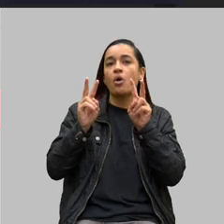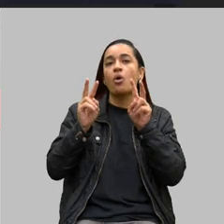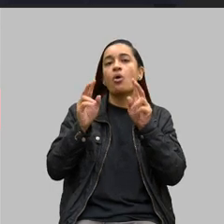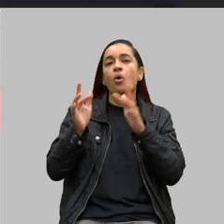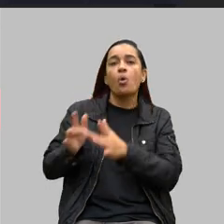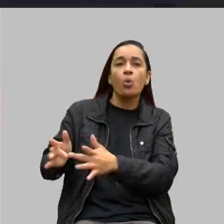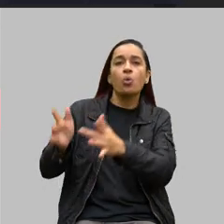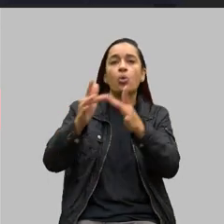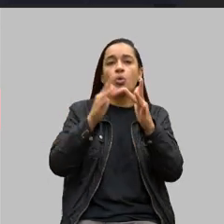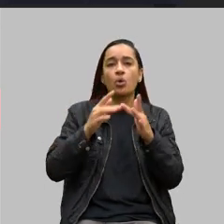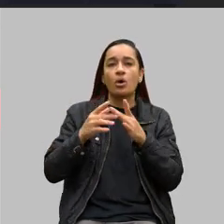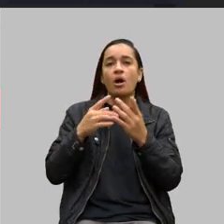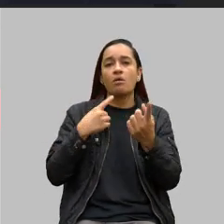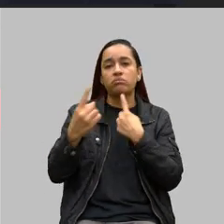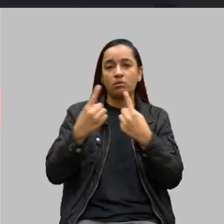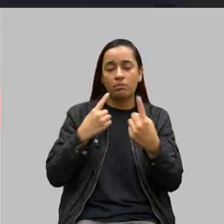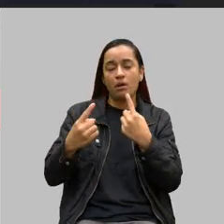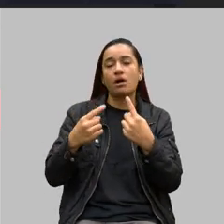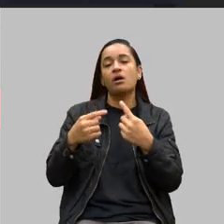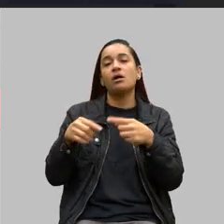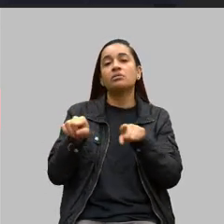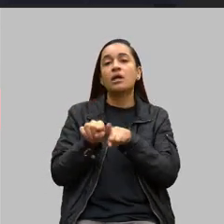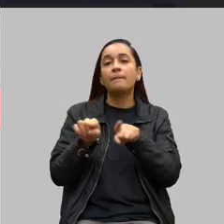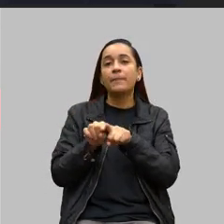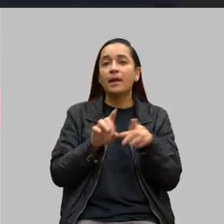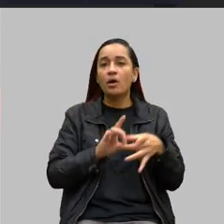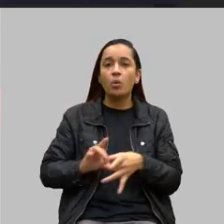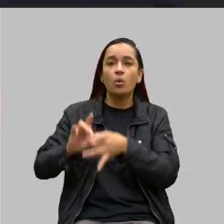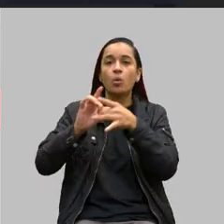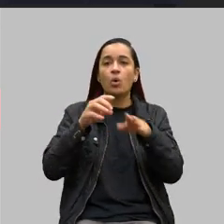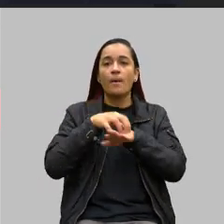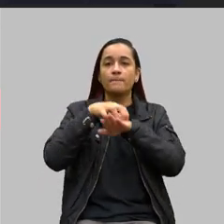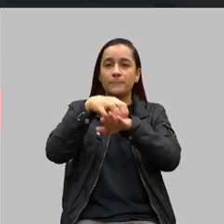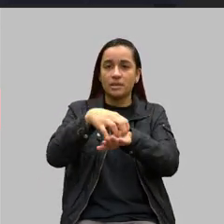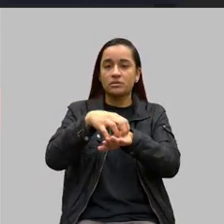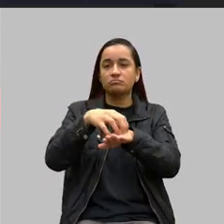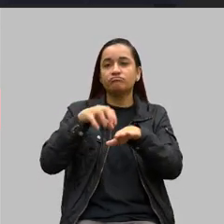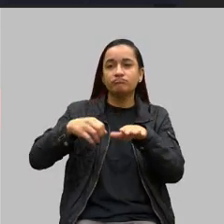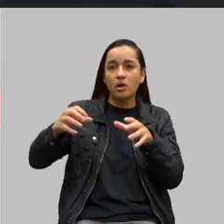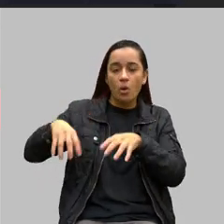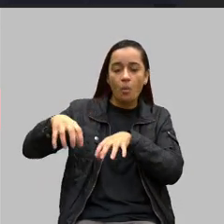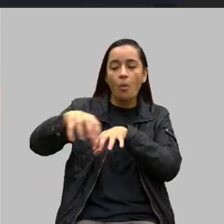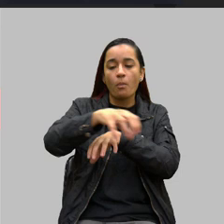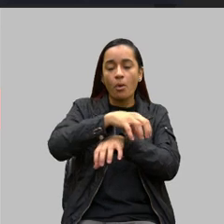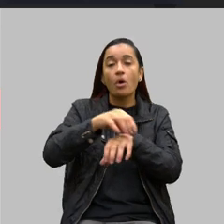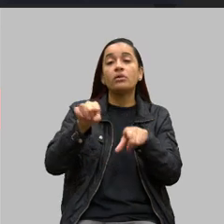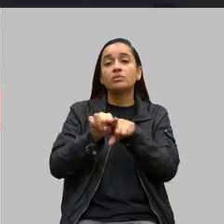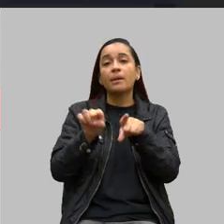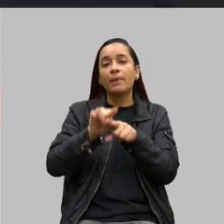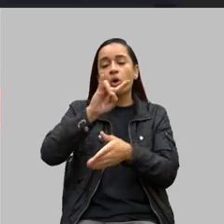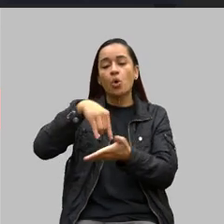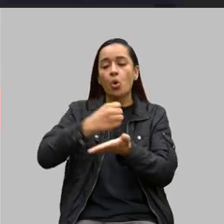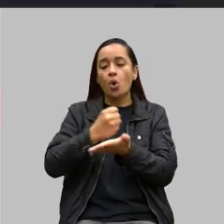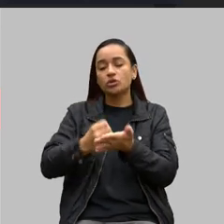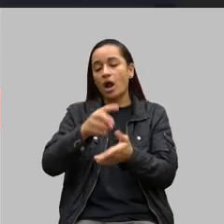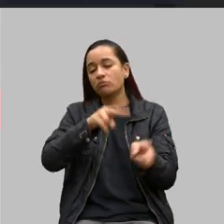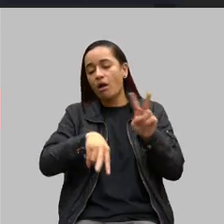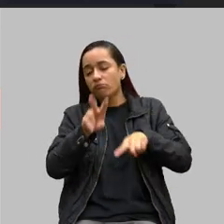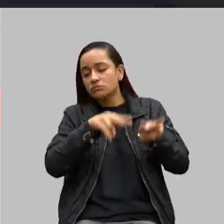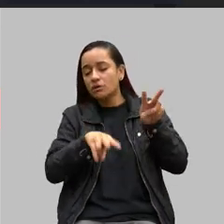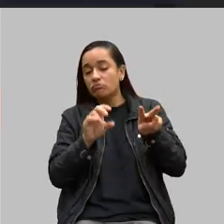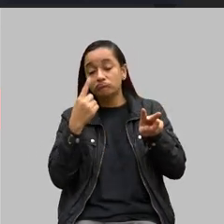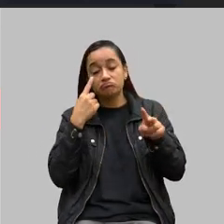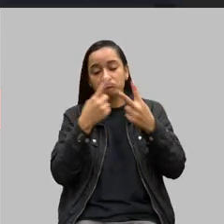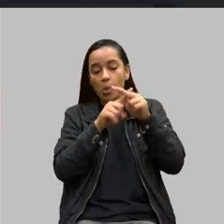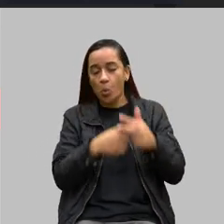trabalho de reconfiguração da rede metropolitana revisão dos contratos né de transporte Metropolitano e dos regulamentos aqui a gente tem tido